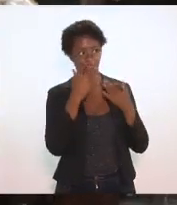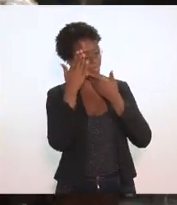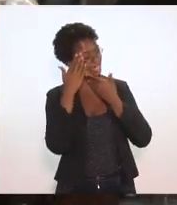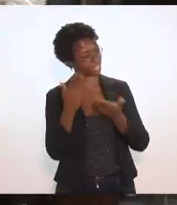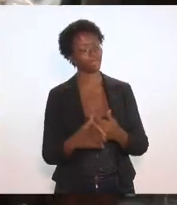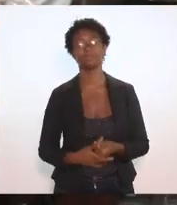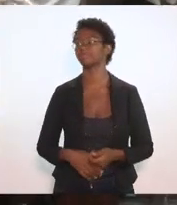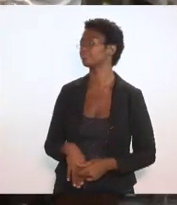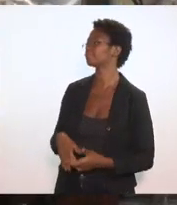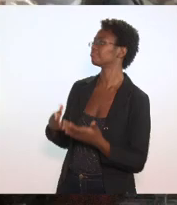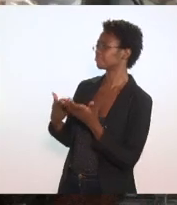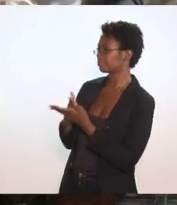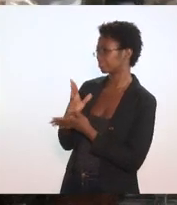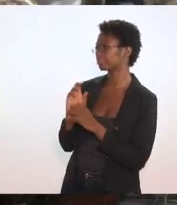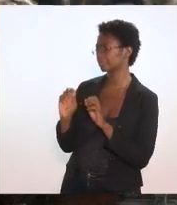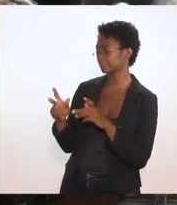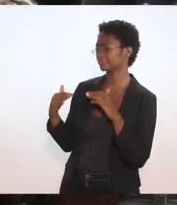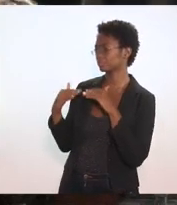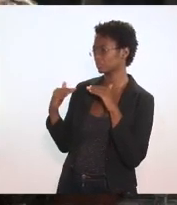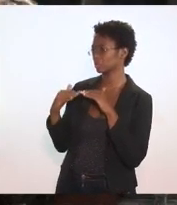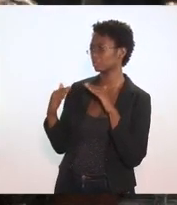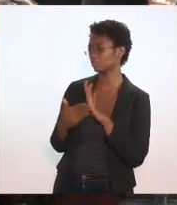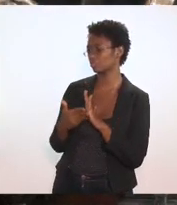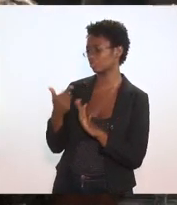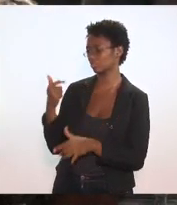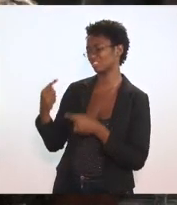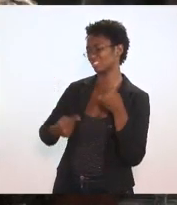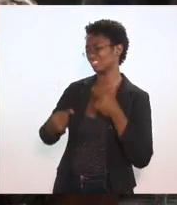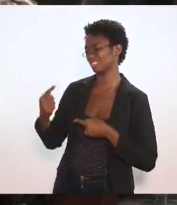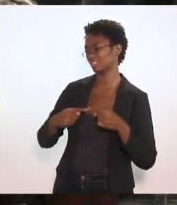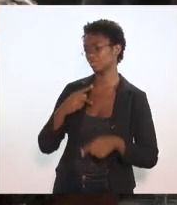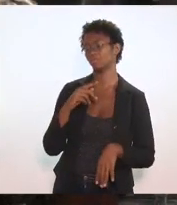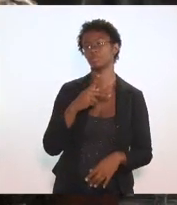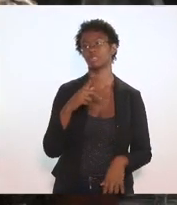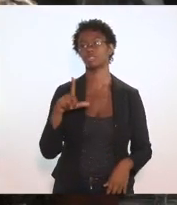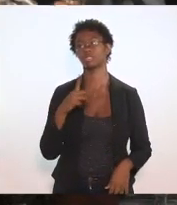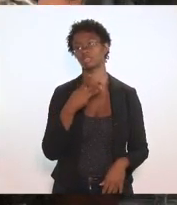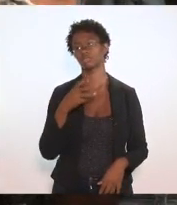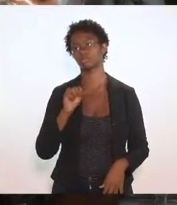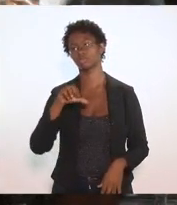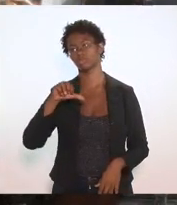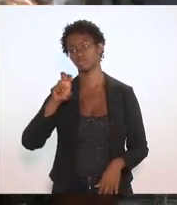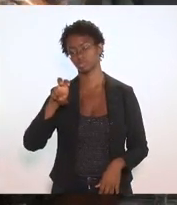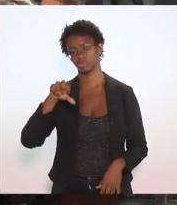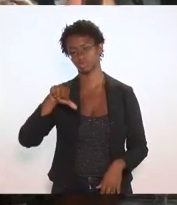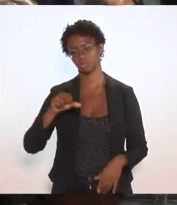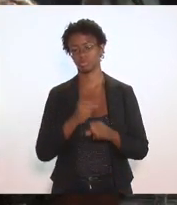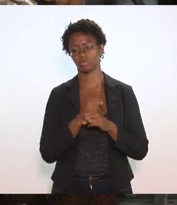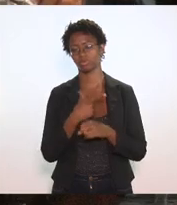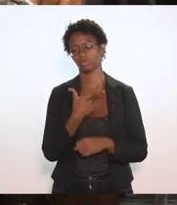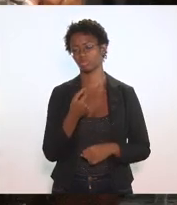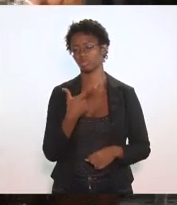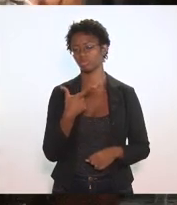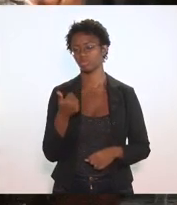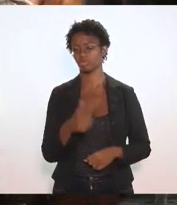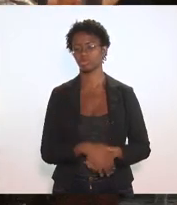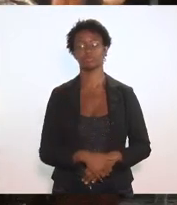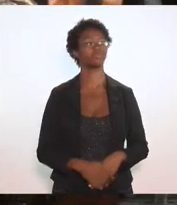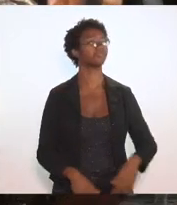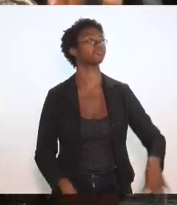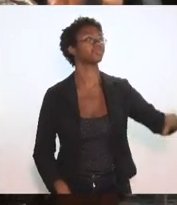Vossa Excelência. Está retirado o projeto 3859 de 21. Questão de ordem, presidente. Questão de